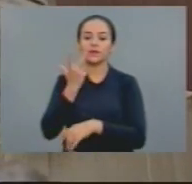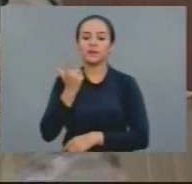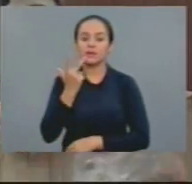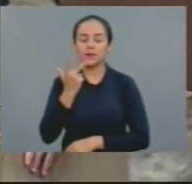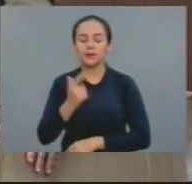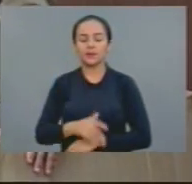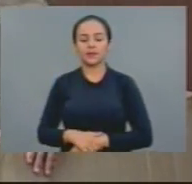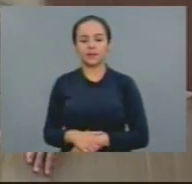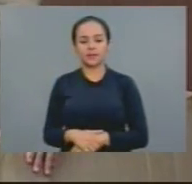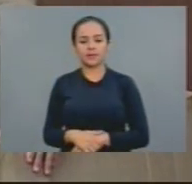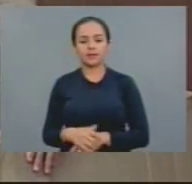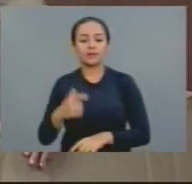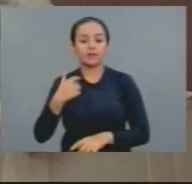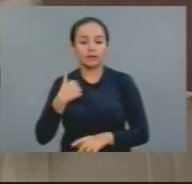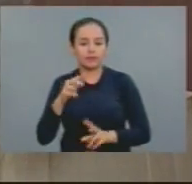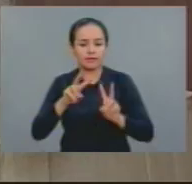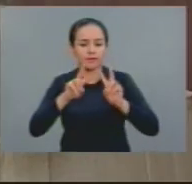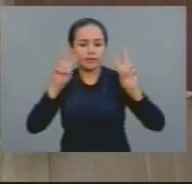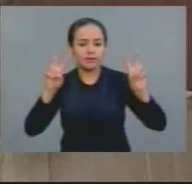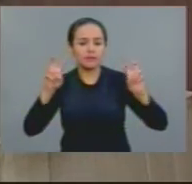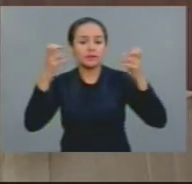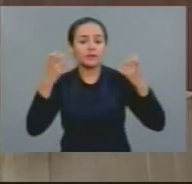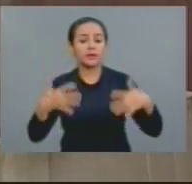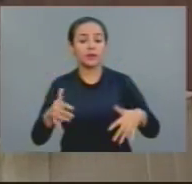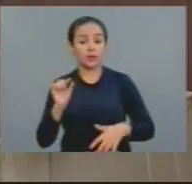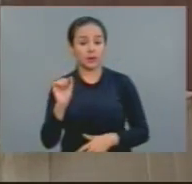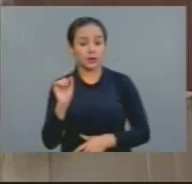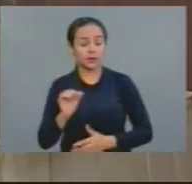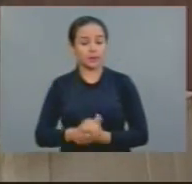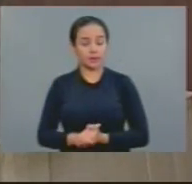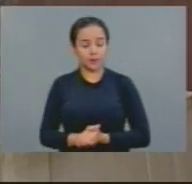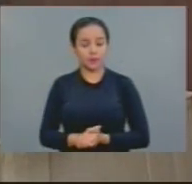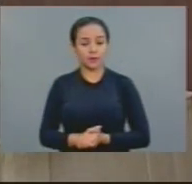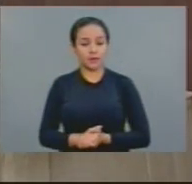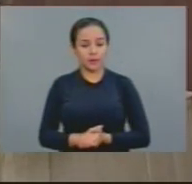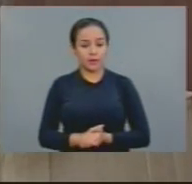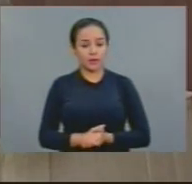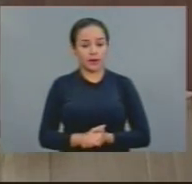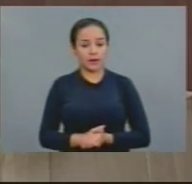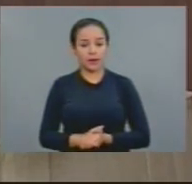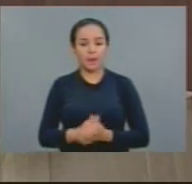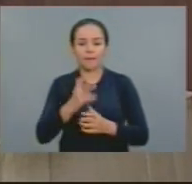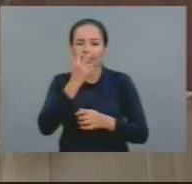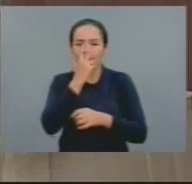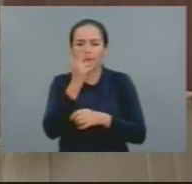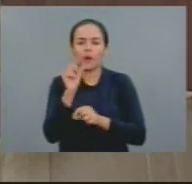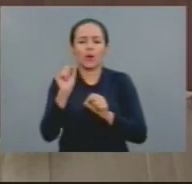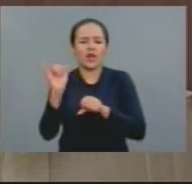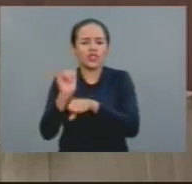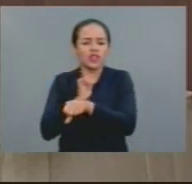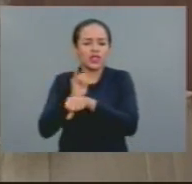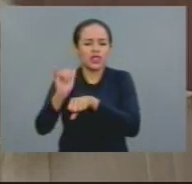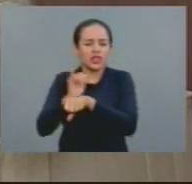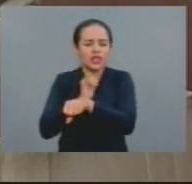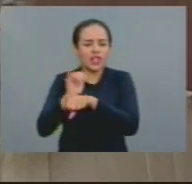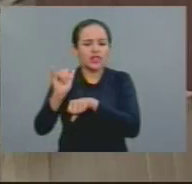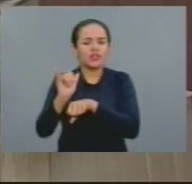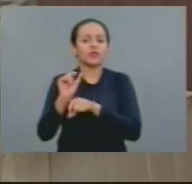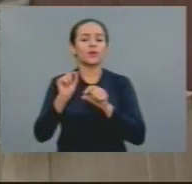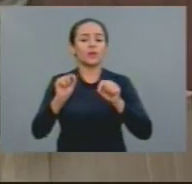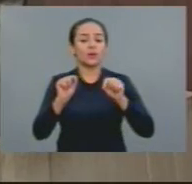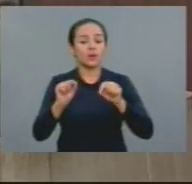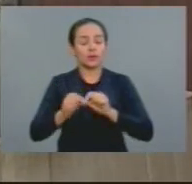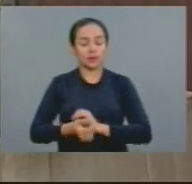aqui eu abro um parênteses. Estas são absolutamente estratégicas, imprescindíveis,